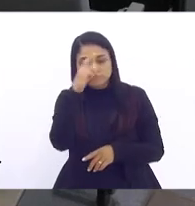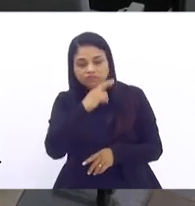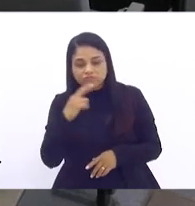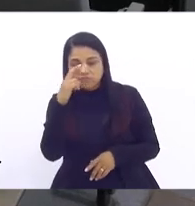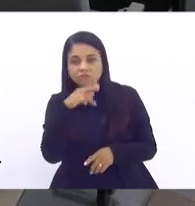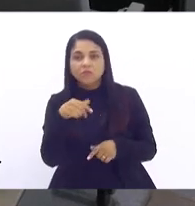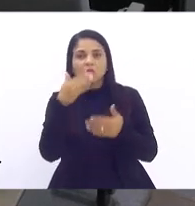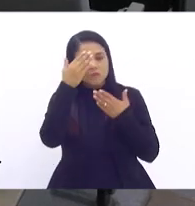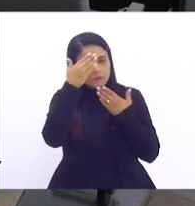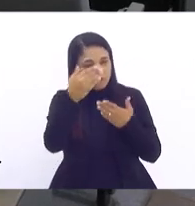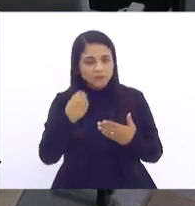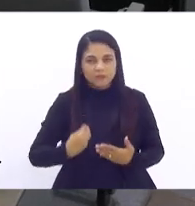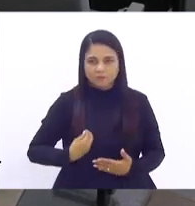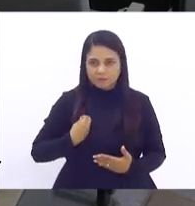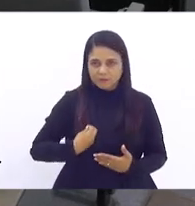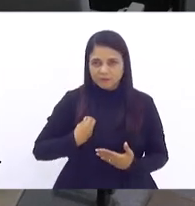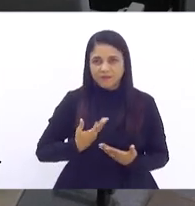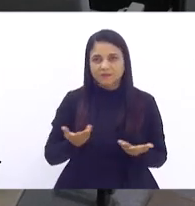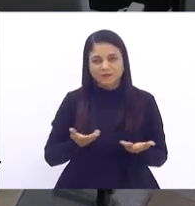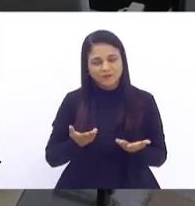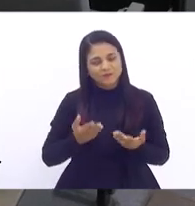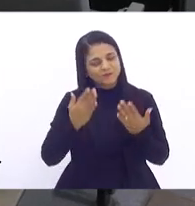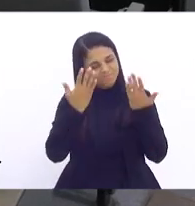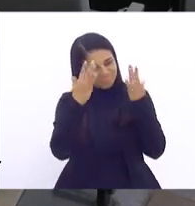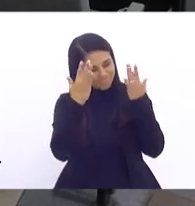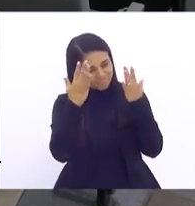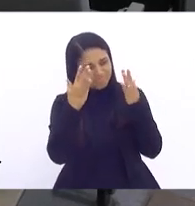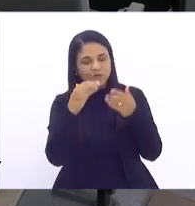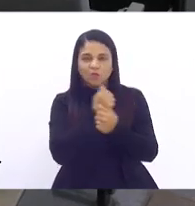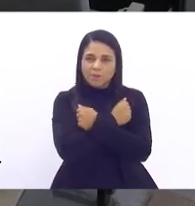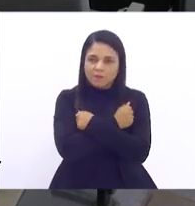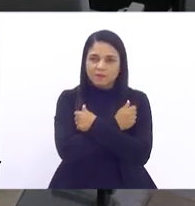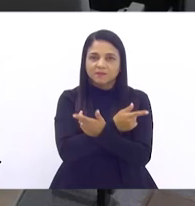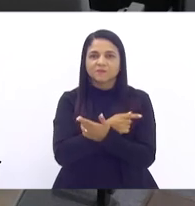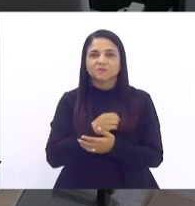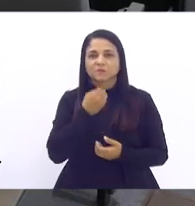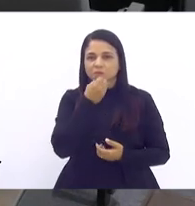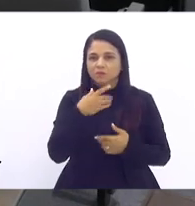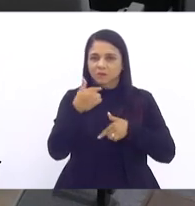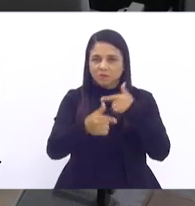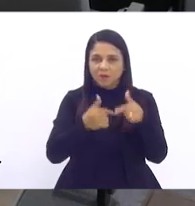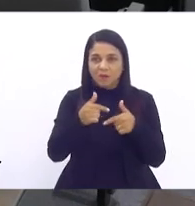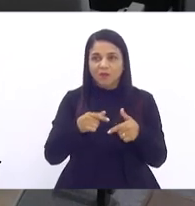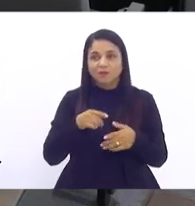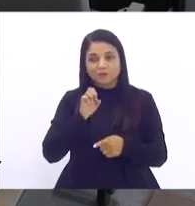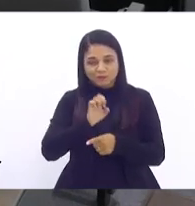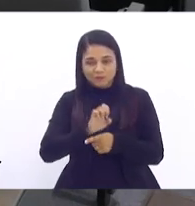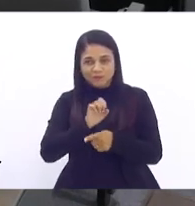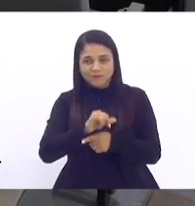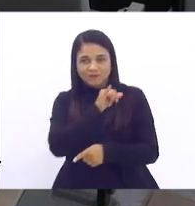vocês e prestigiar aqui um abraço bom trabalho a vocês o Rio de Janeiro